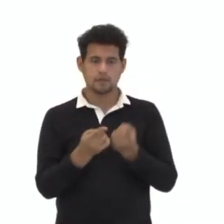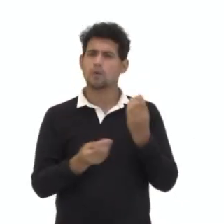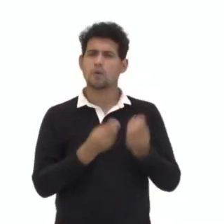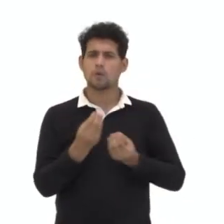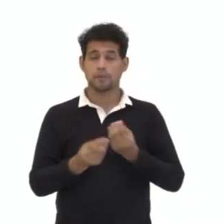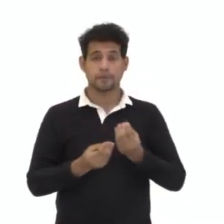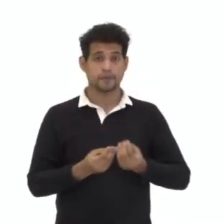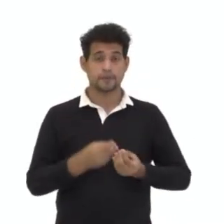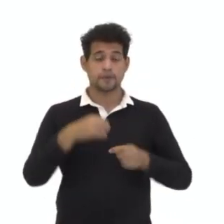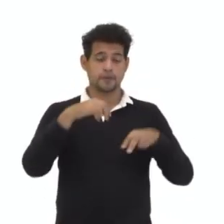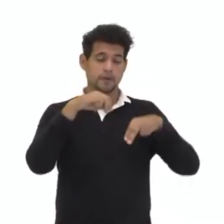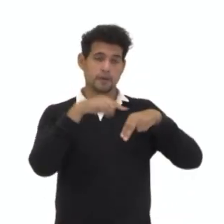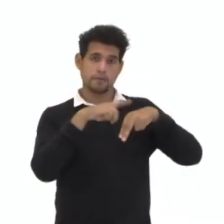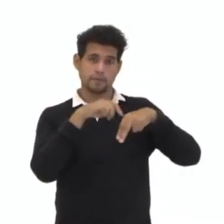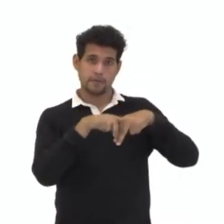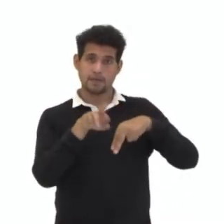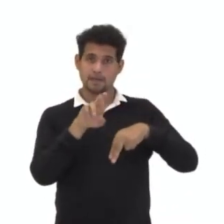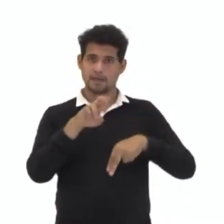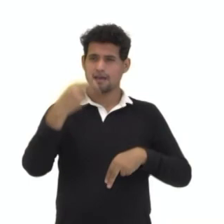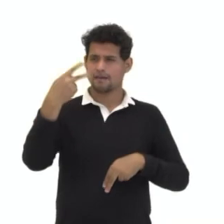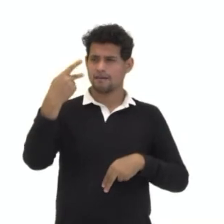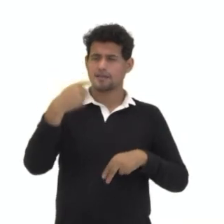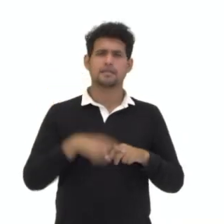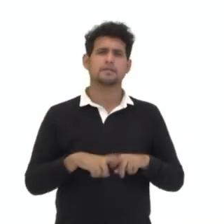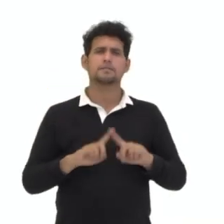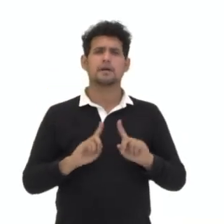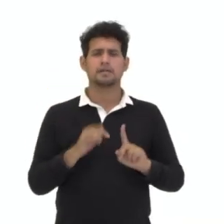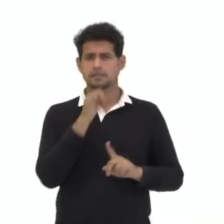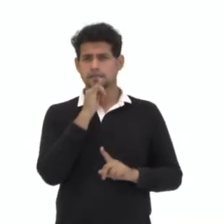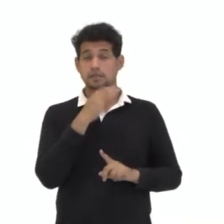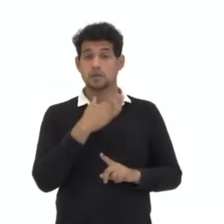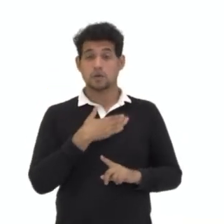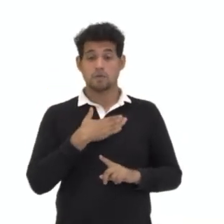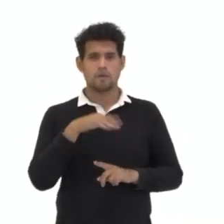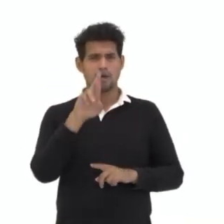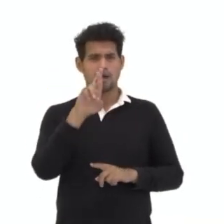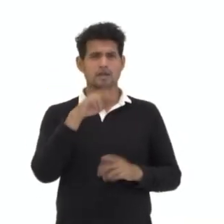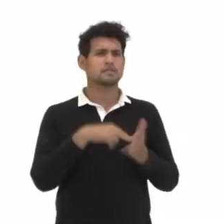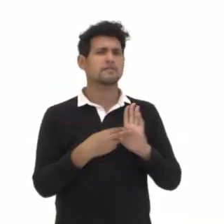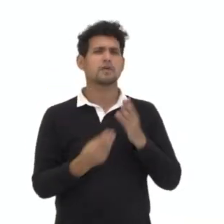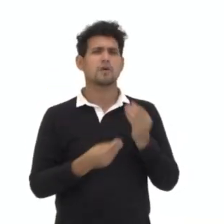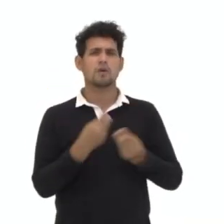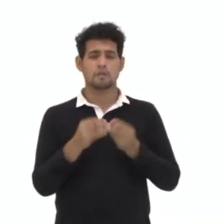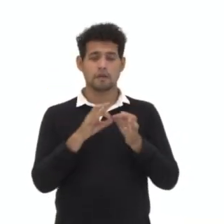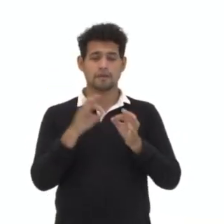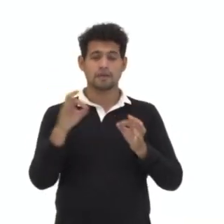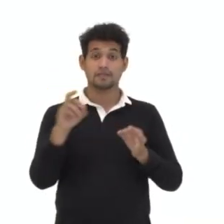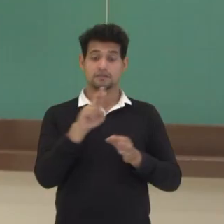por πr ao quadrado, aonde o meu r é a medida do